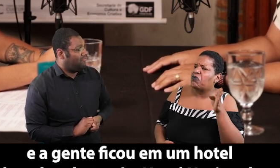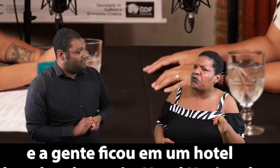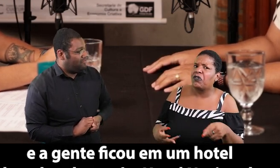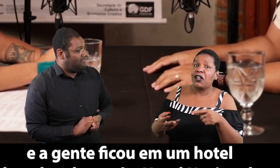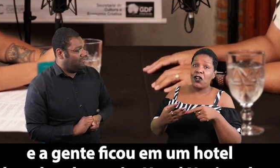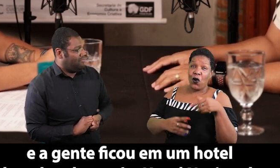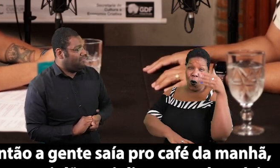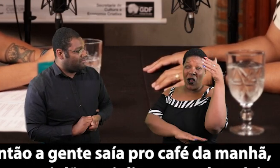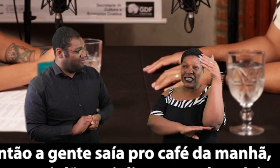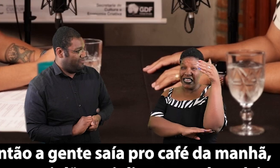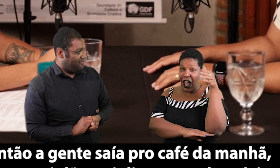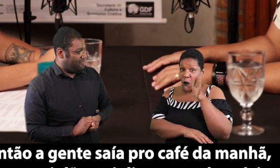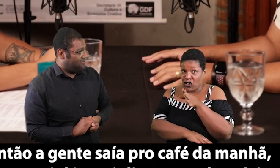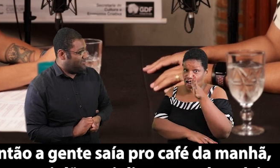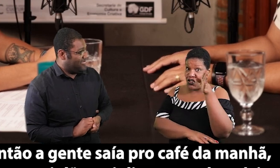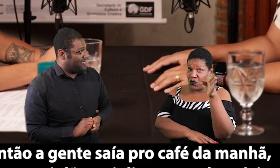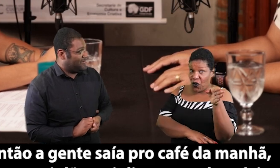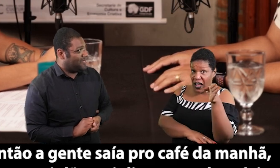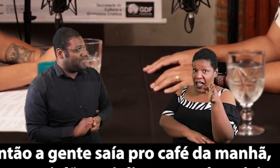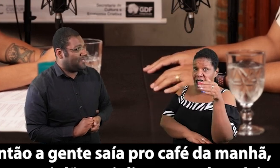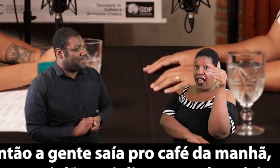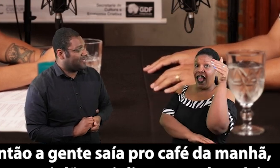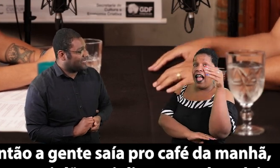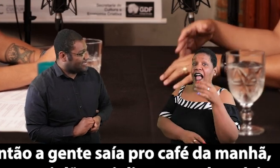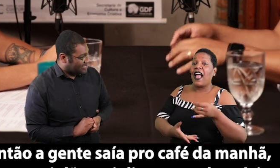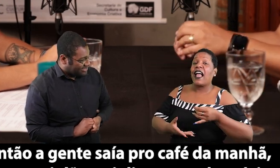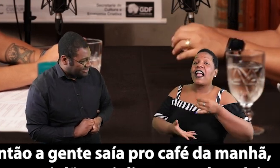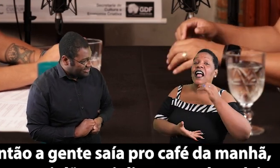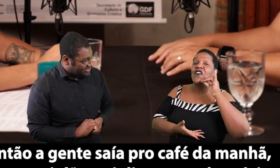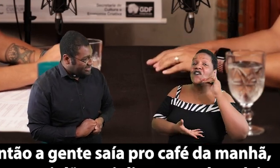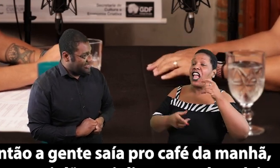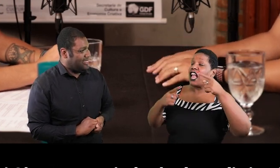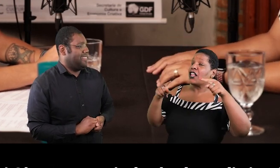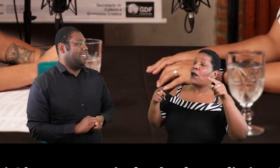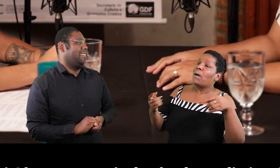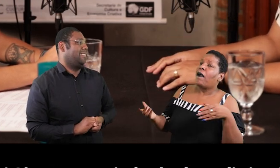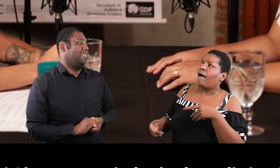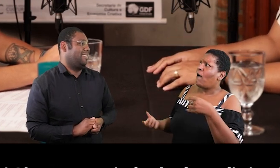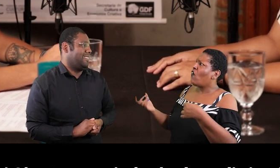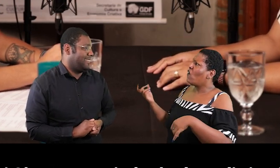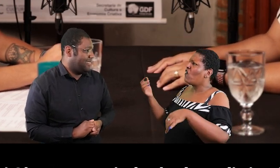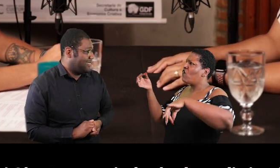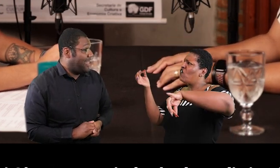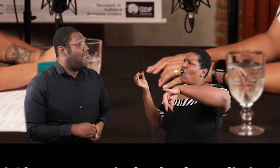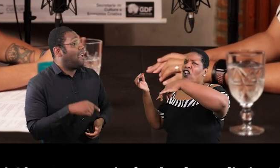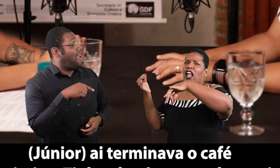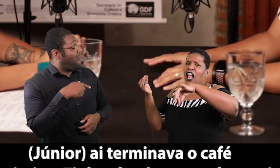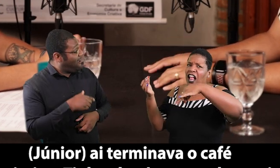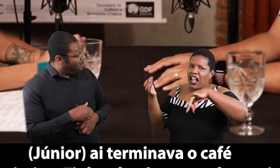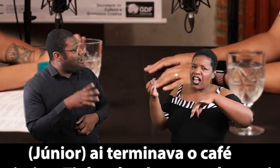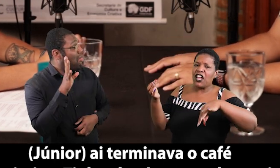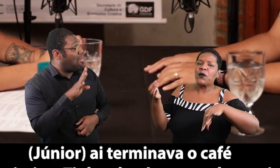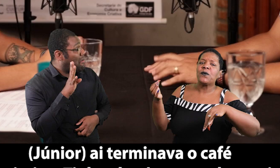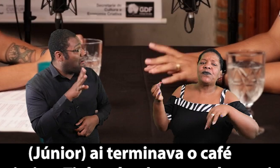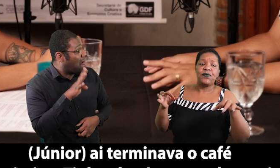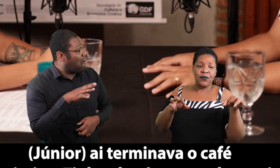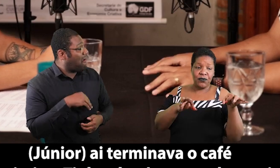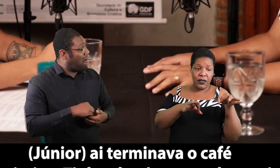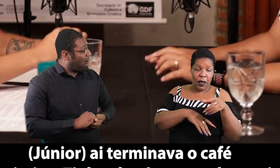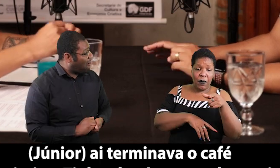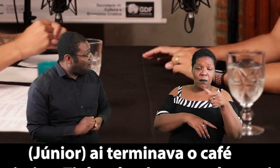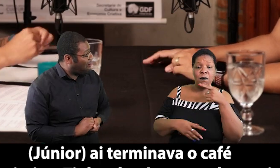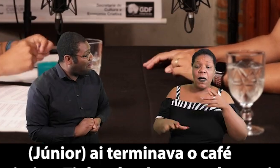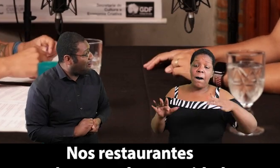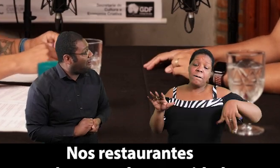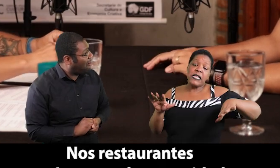Nacional. Então a gente saía pro café da manhã, tinha um cara com violão e violino tocando no café da manhã. Já tava ouvindo, né? Salsa Aí o dia terminava o inteiro. café, ia pra